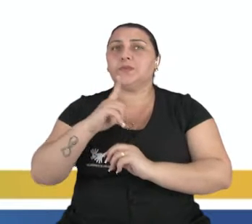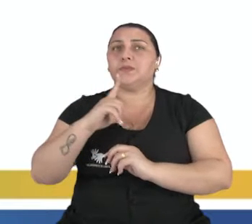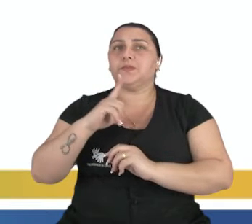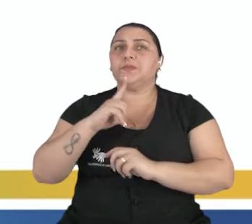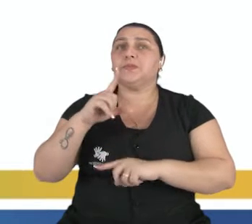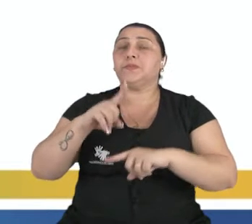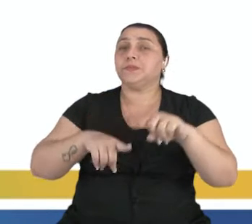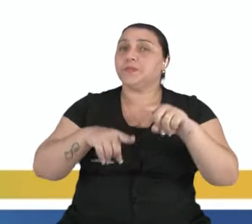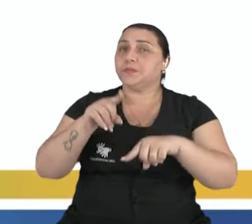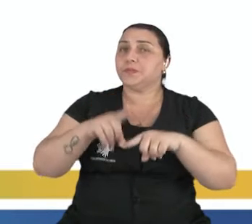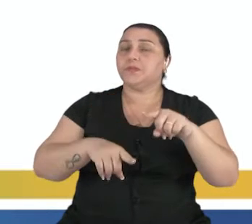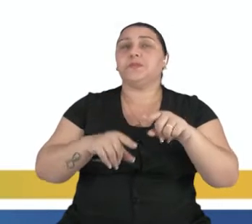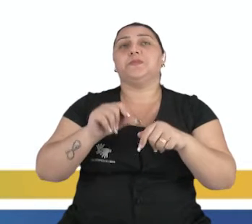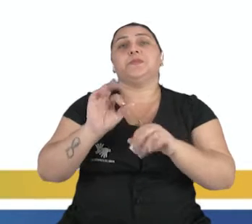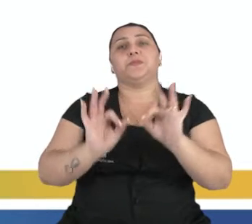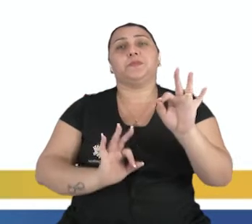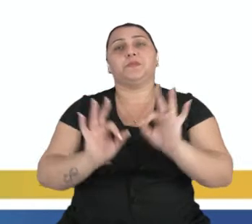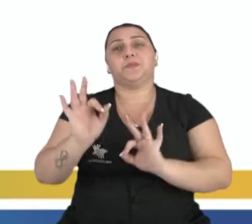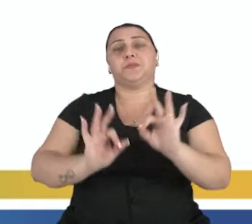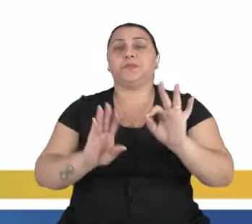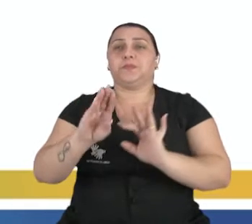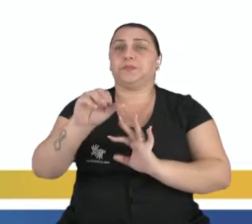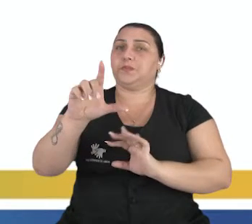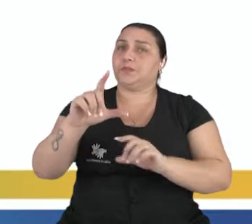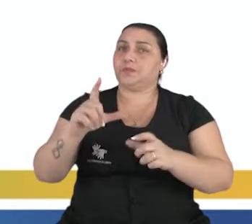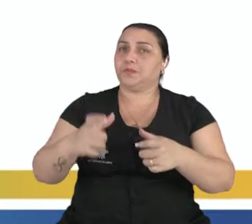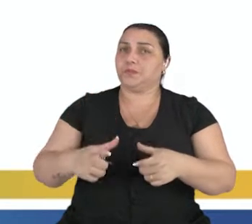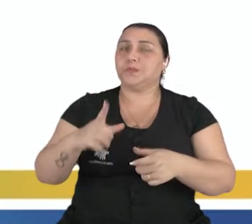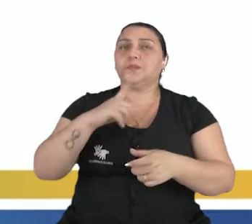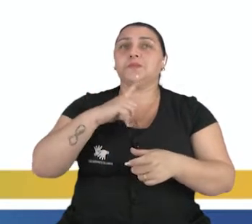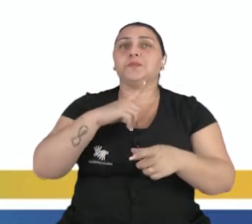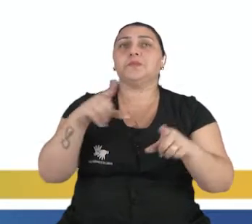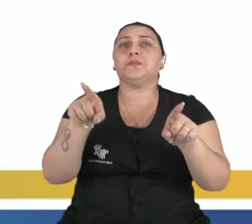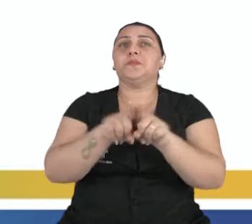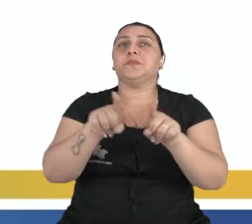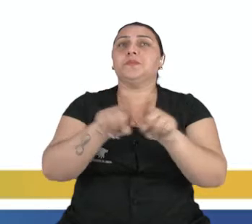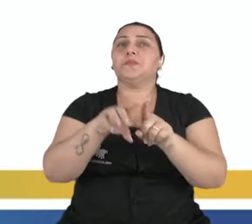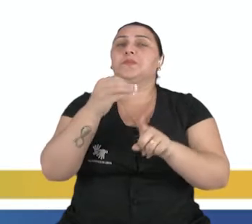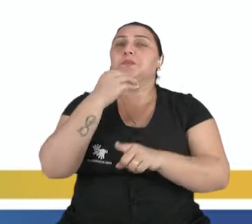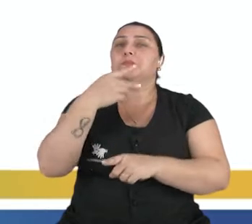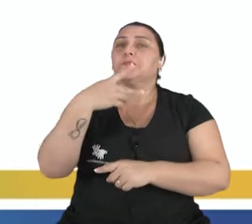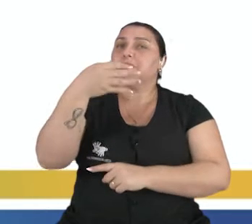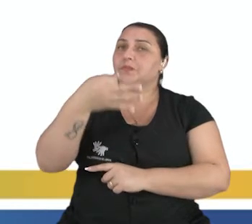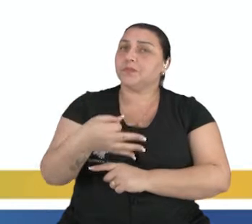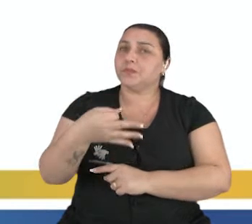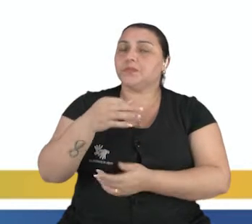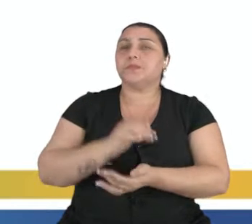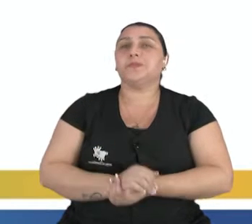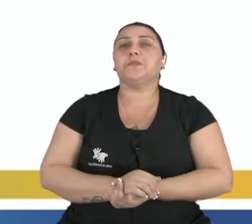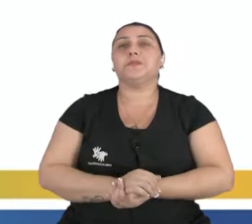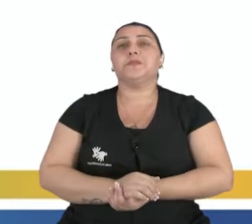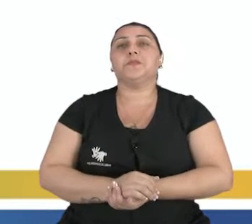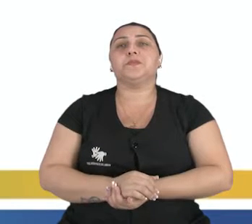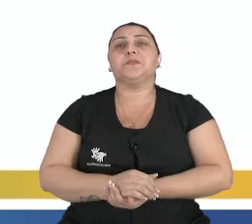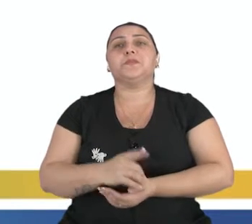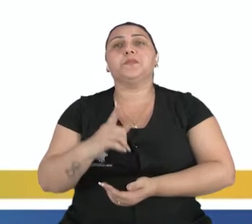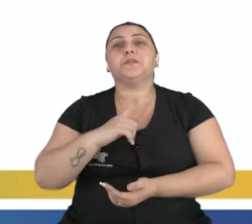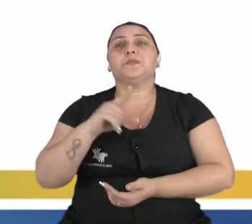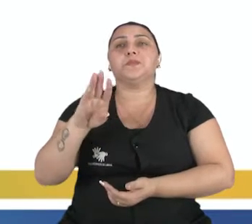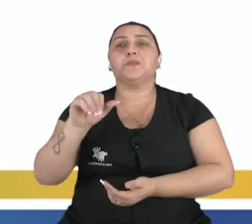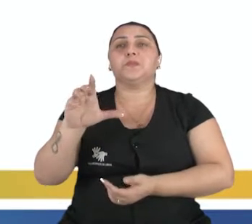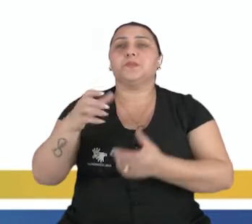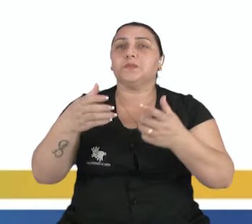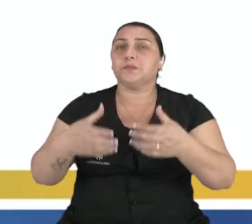os ingredientes para a produção do bolo, e nós temos também uma proporção exata para poder obter um bolo